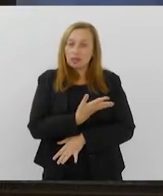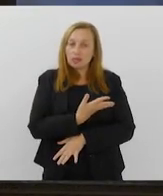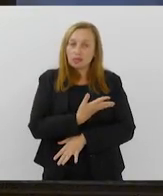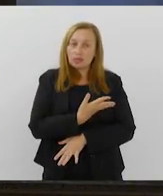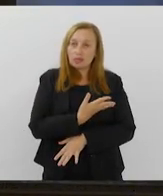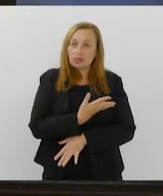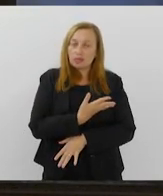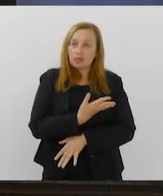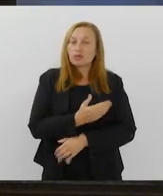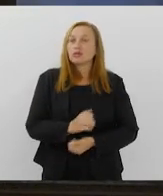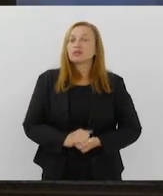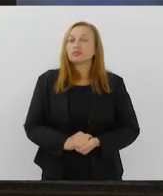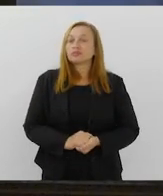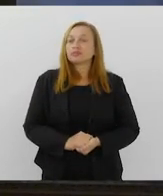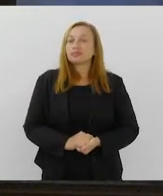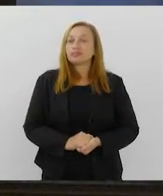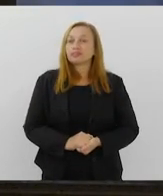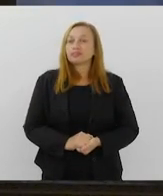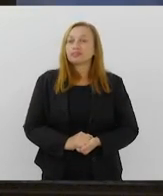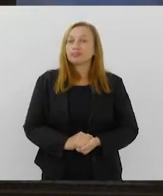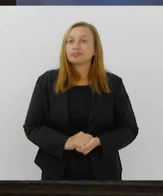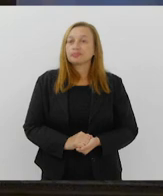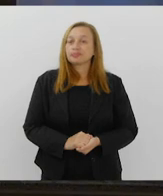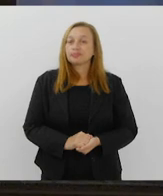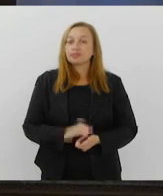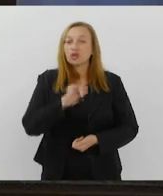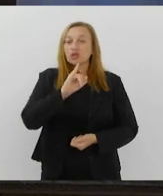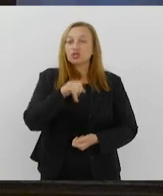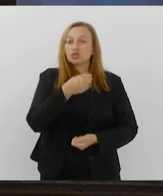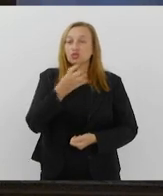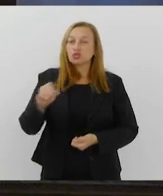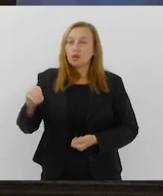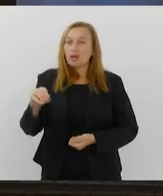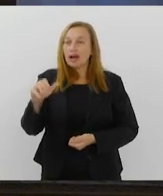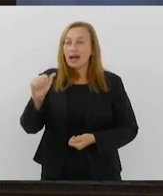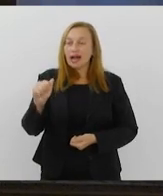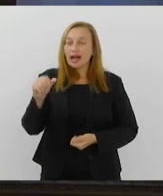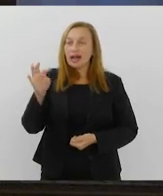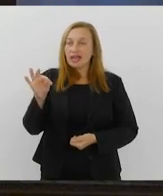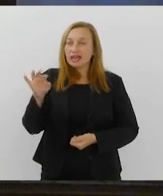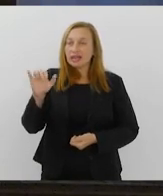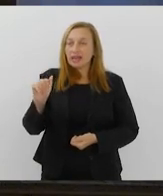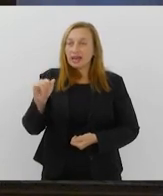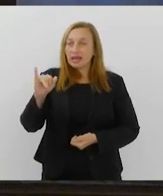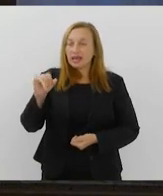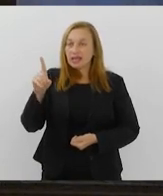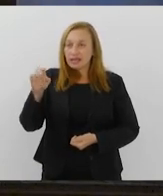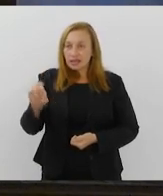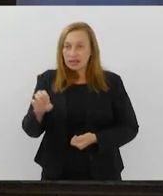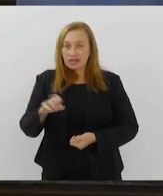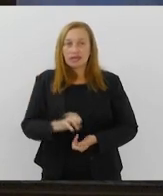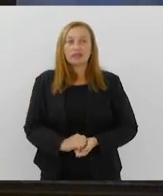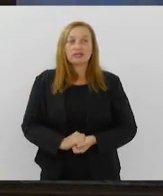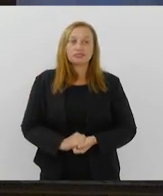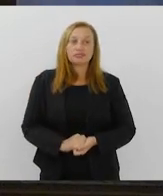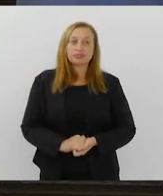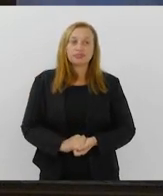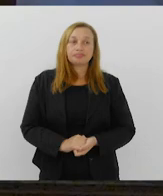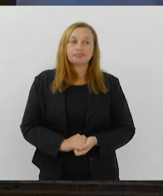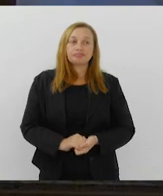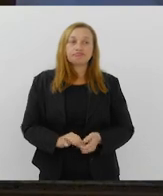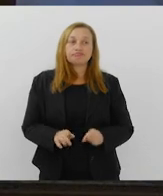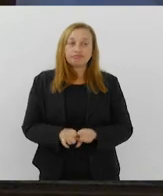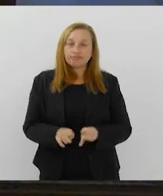companheiro, amigo, não é? É João Ataíde, que aqui está, não é? Que também